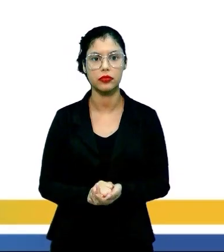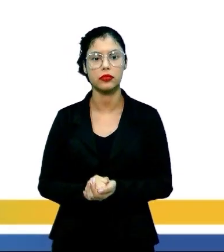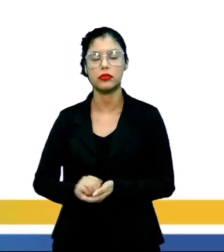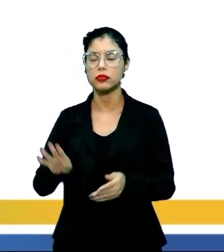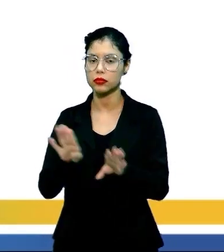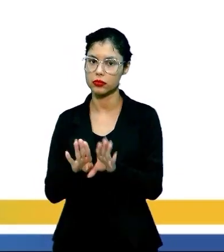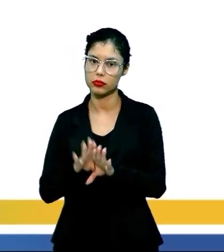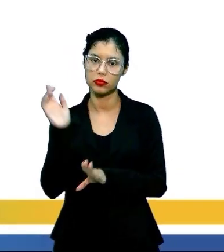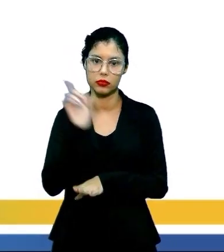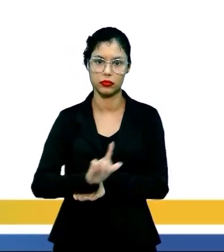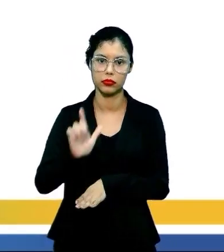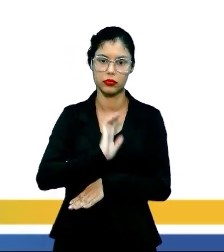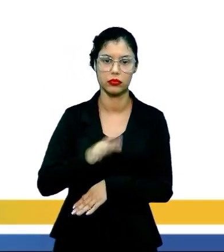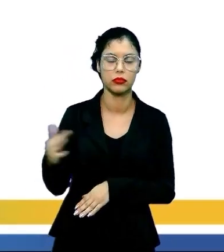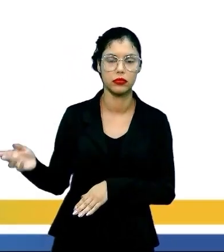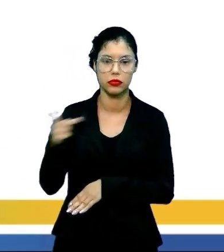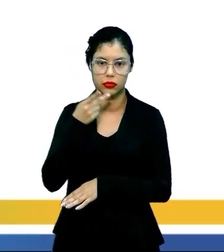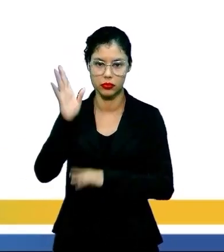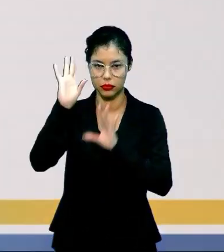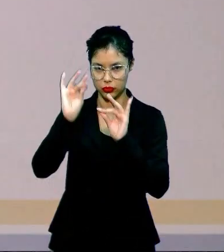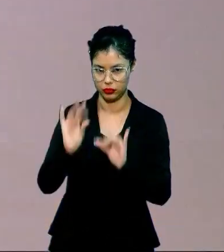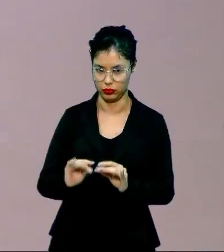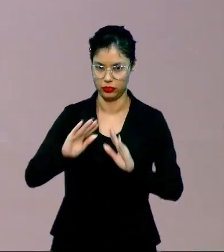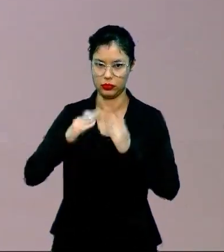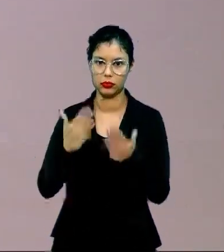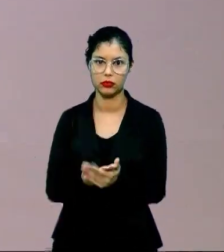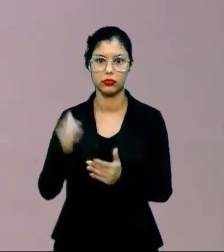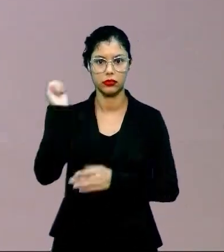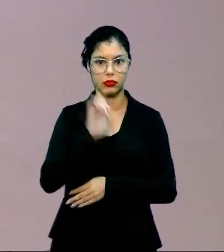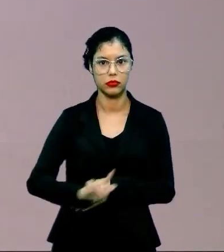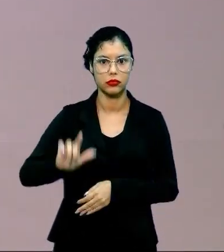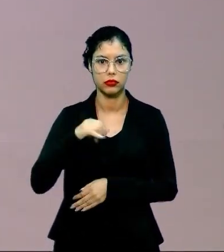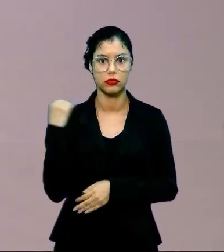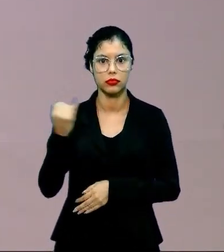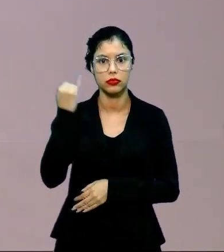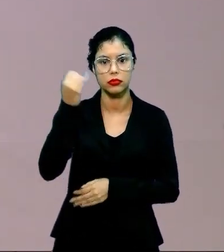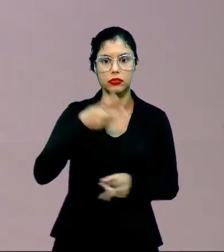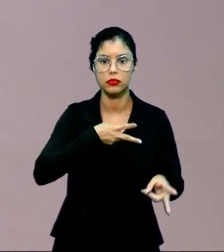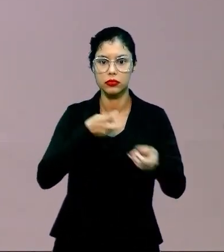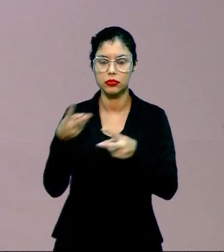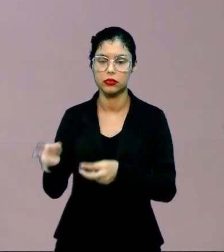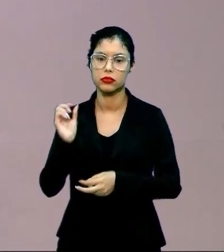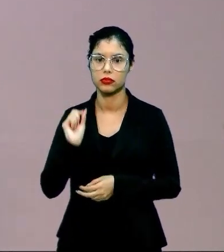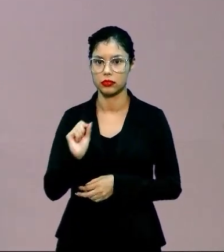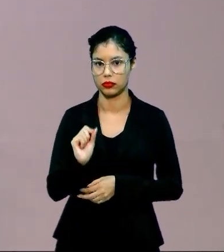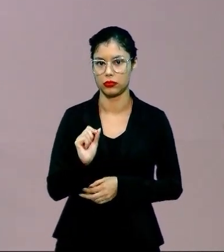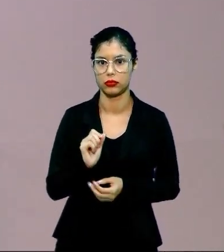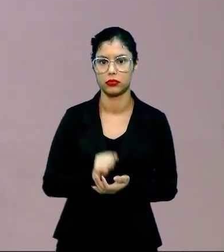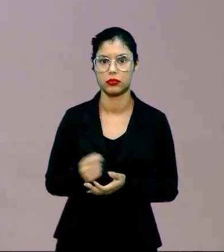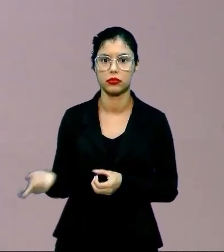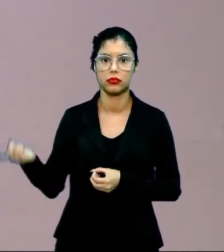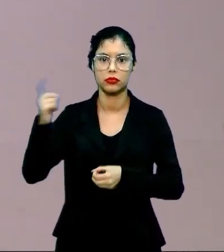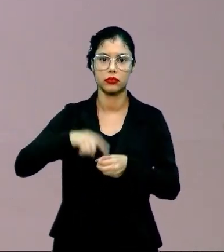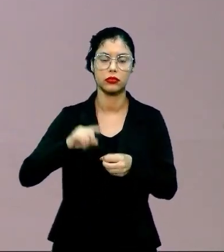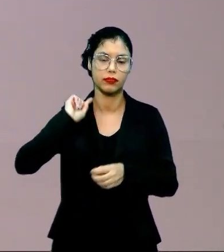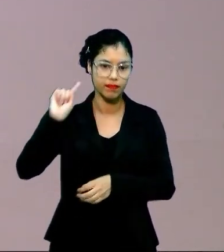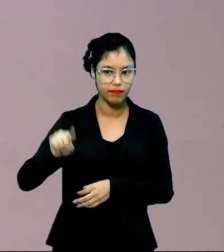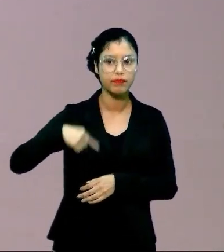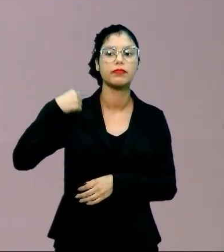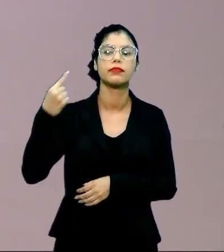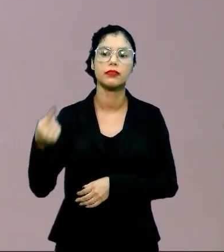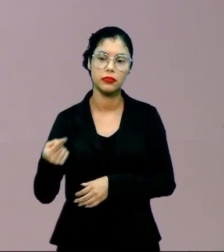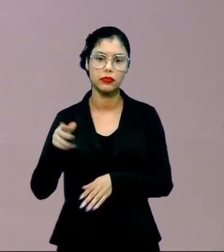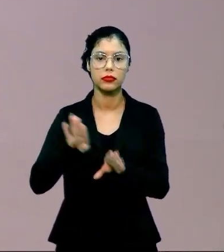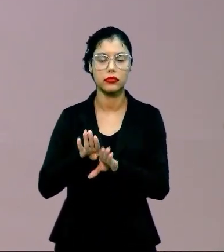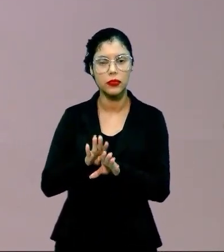literatura. E aí, quando a gente fala dessas escolas literárias, é importante a gente observar que a que vem posterior vem